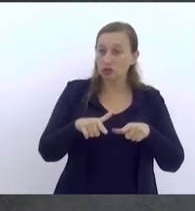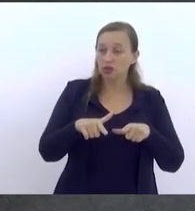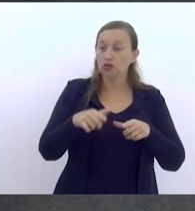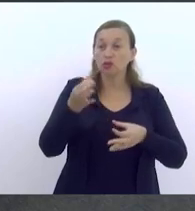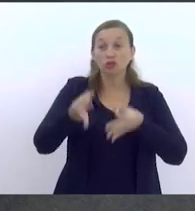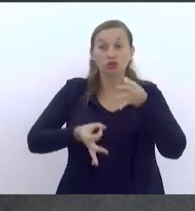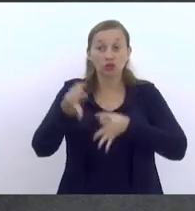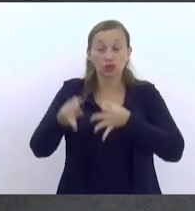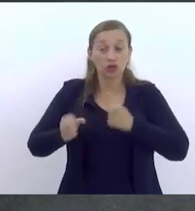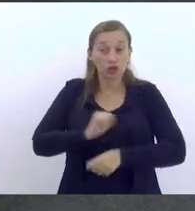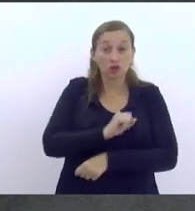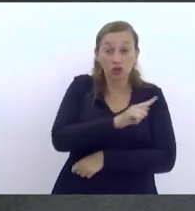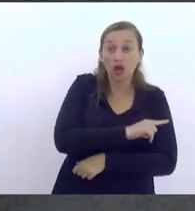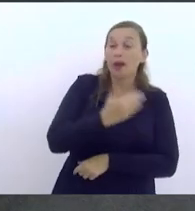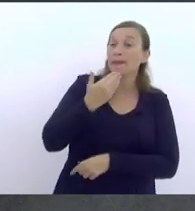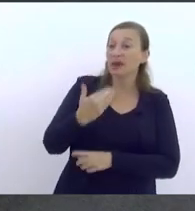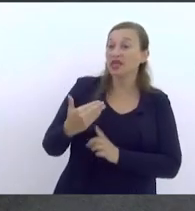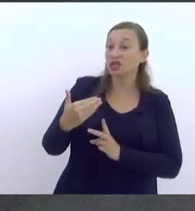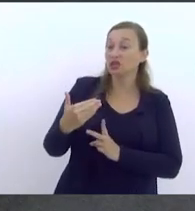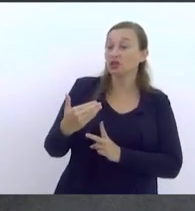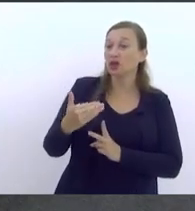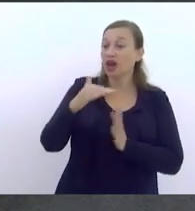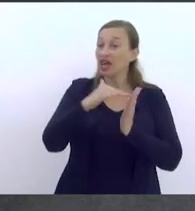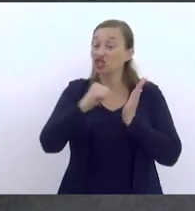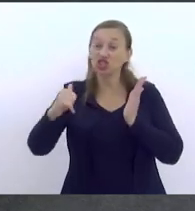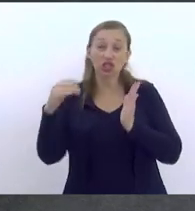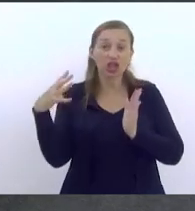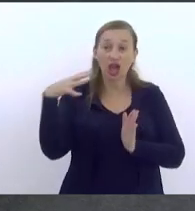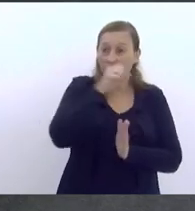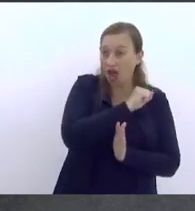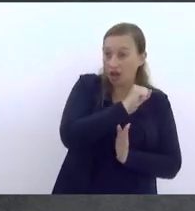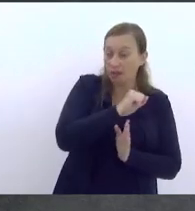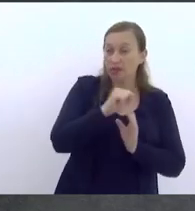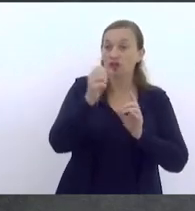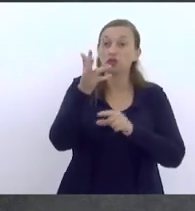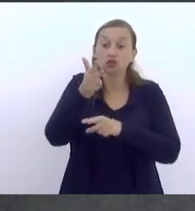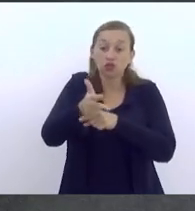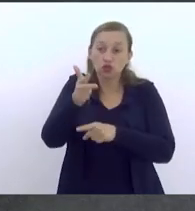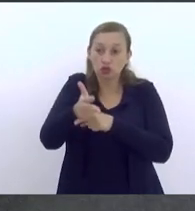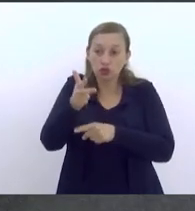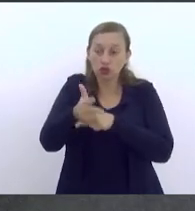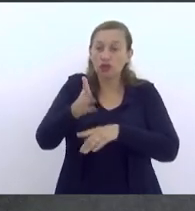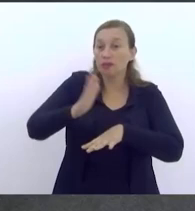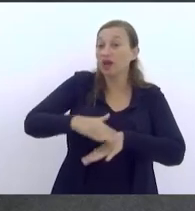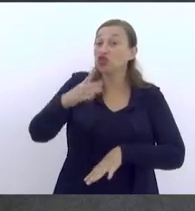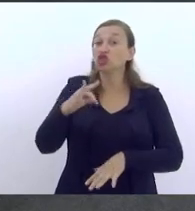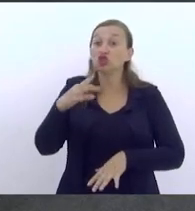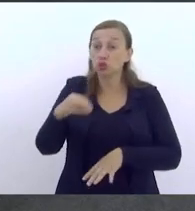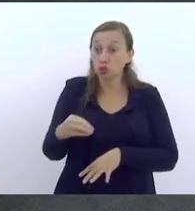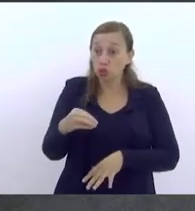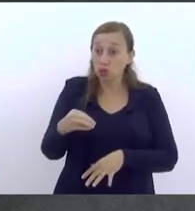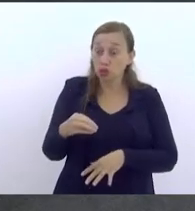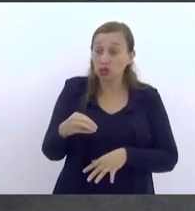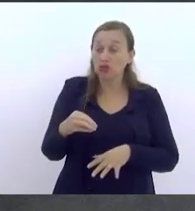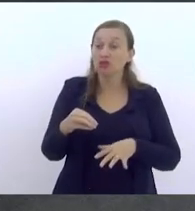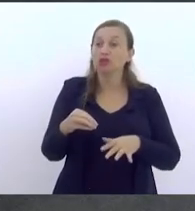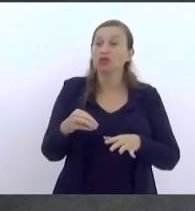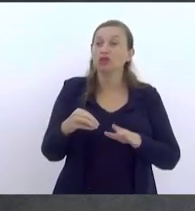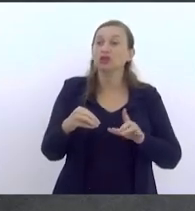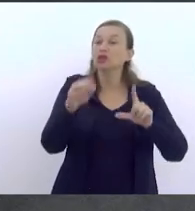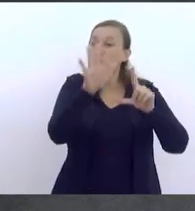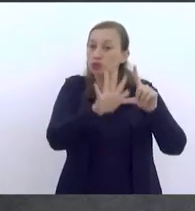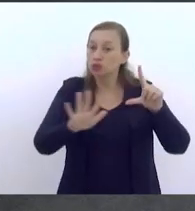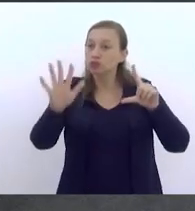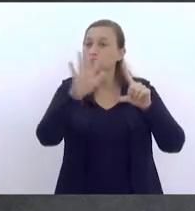Gonçalo, solicitando a retirada imediata dos vídeos e, mais do que isso, das páginas das